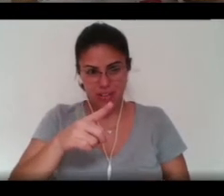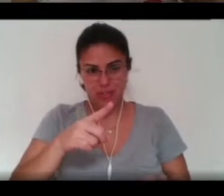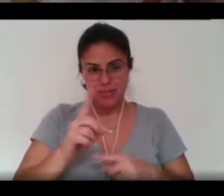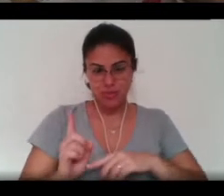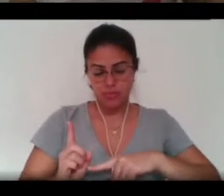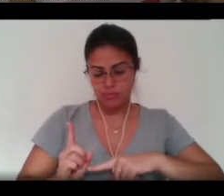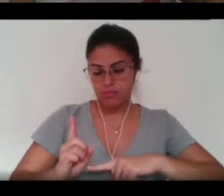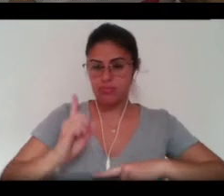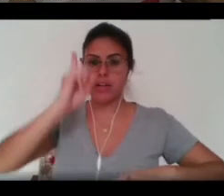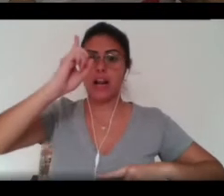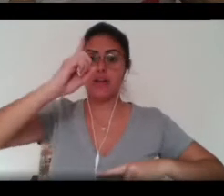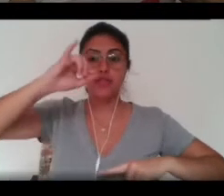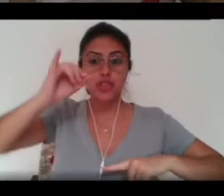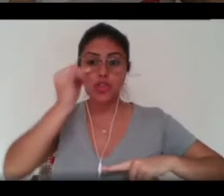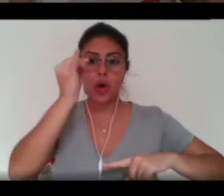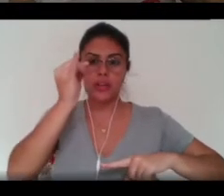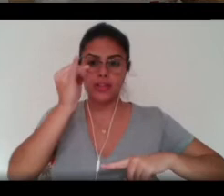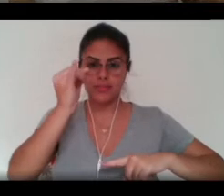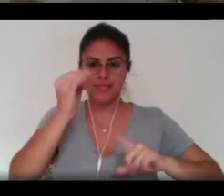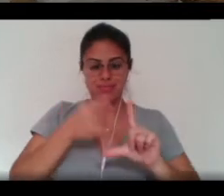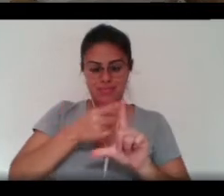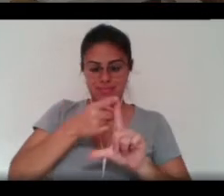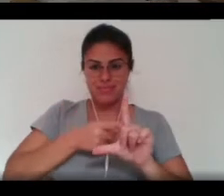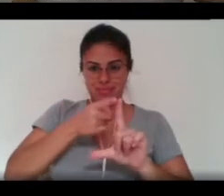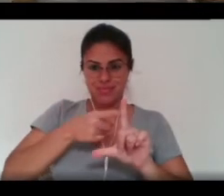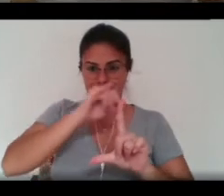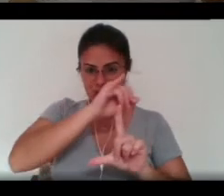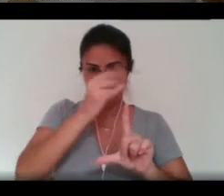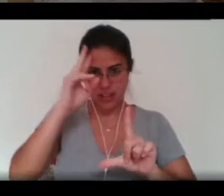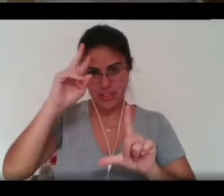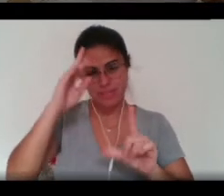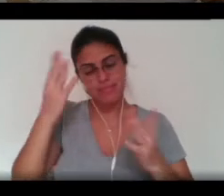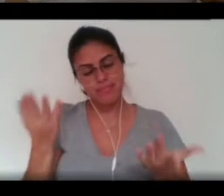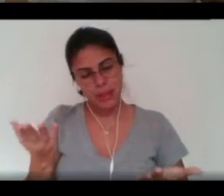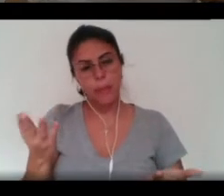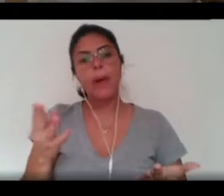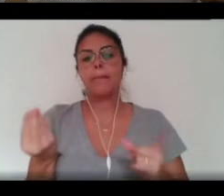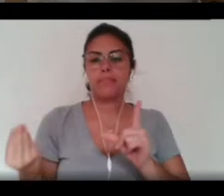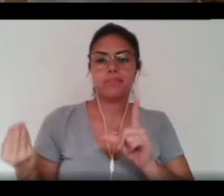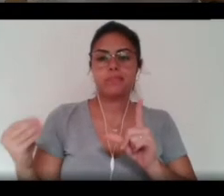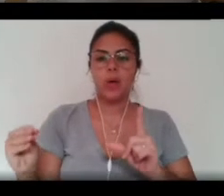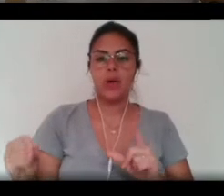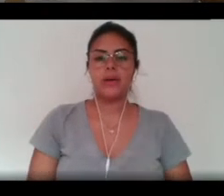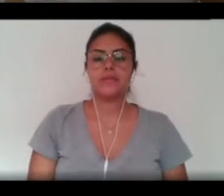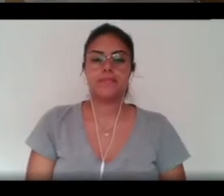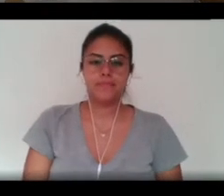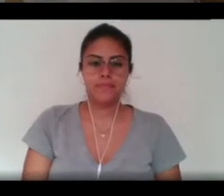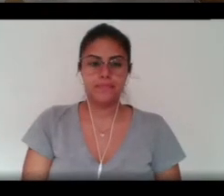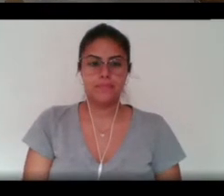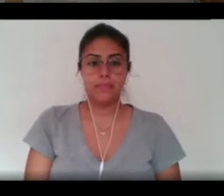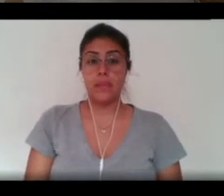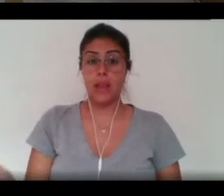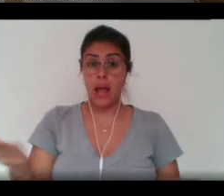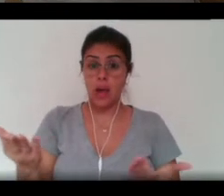no começo, tá? E na letra